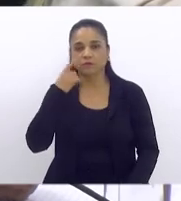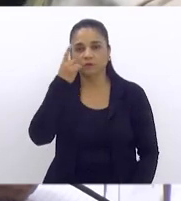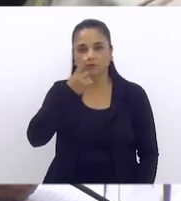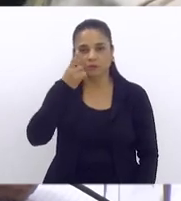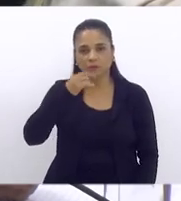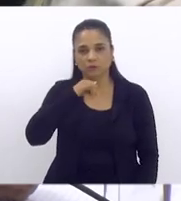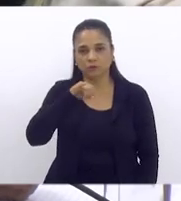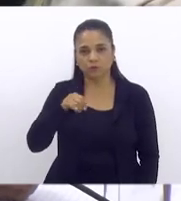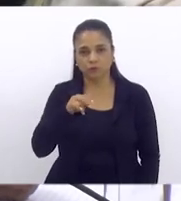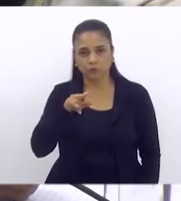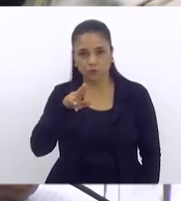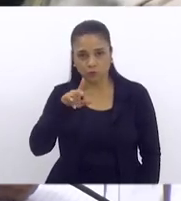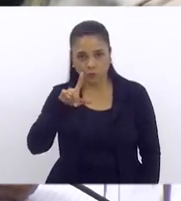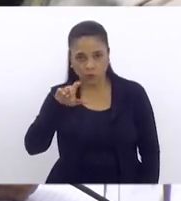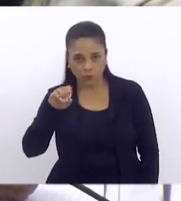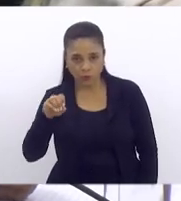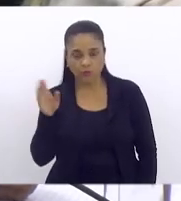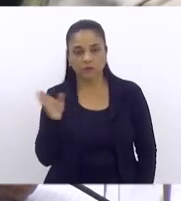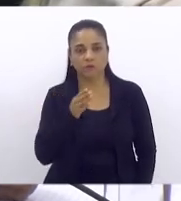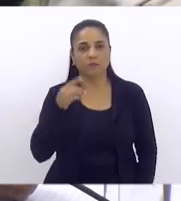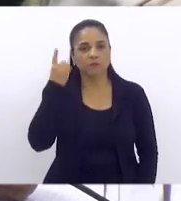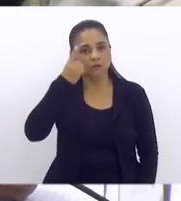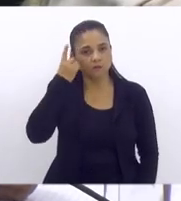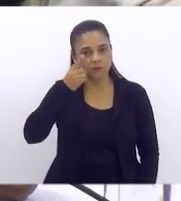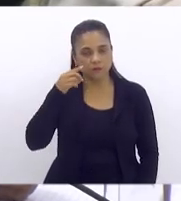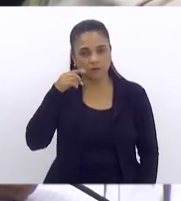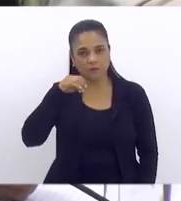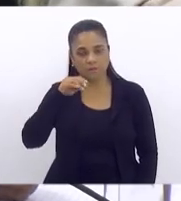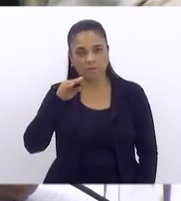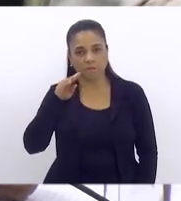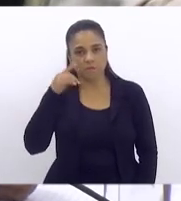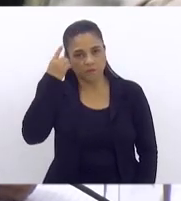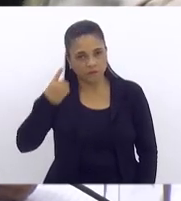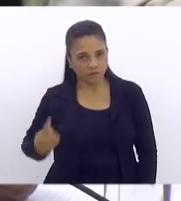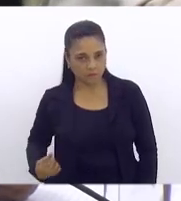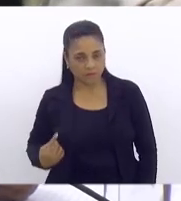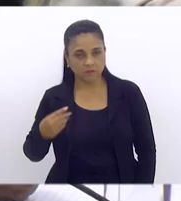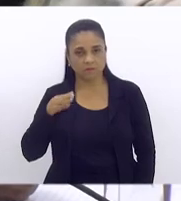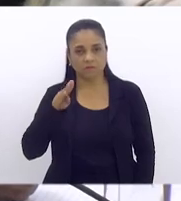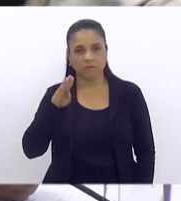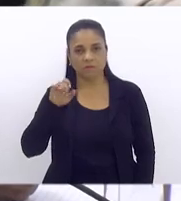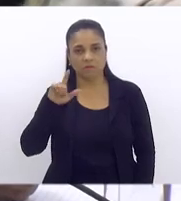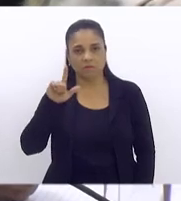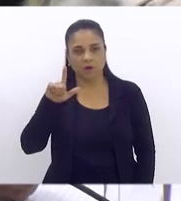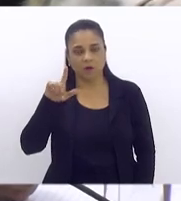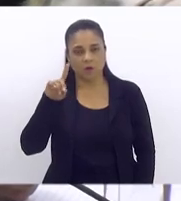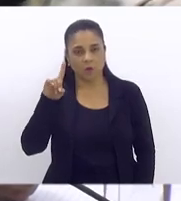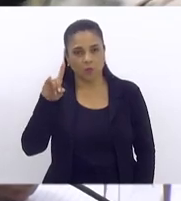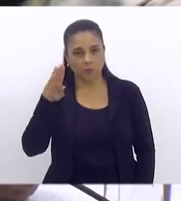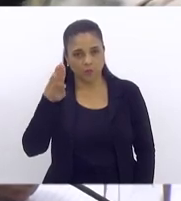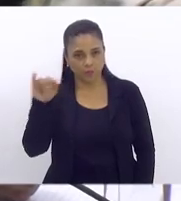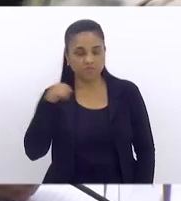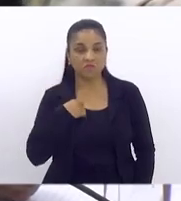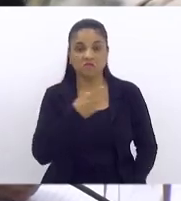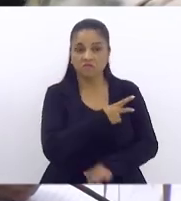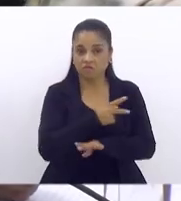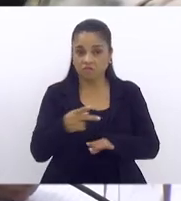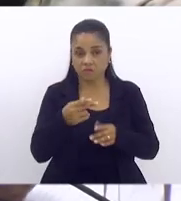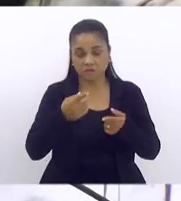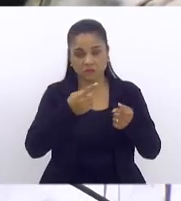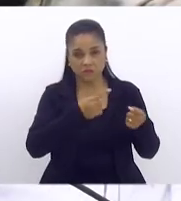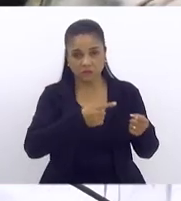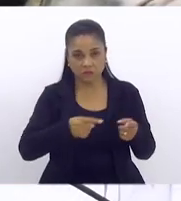Dani Balbi, que na última semana tivemos na Academia de Polícia, a CADEPOL, visitamos a sua estrutura